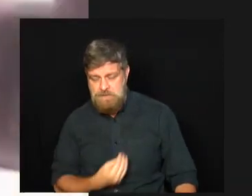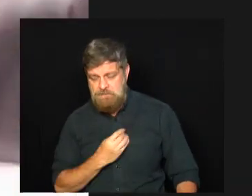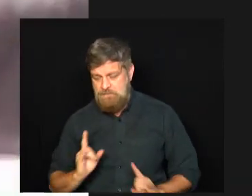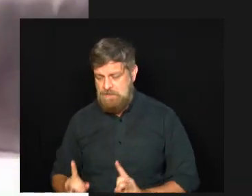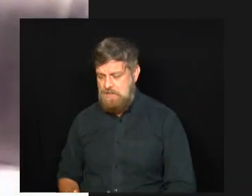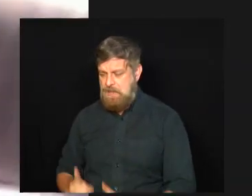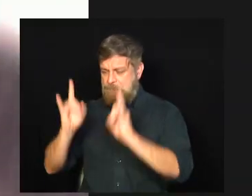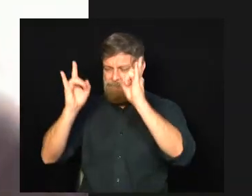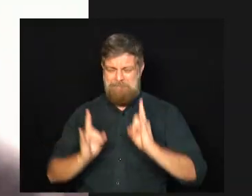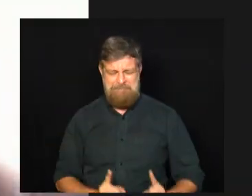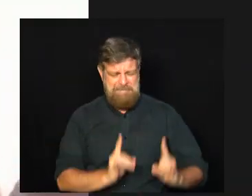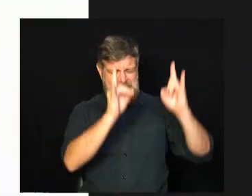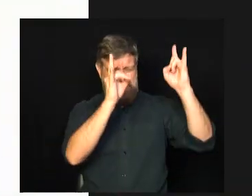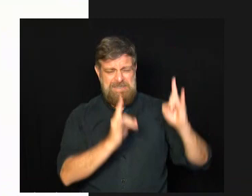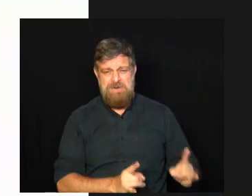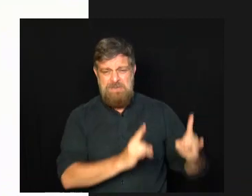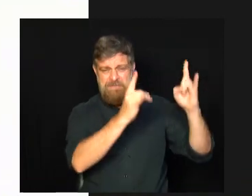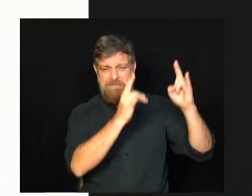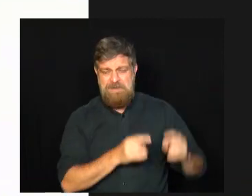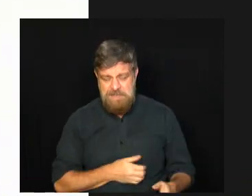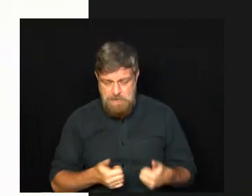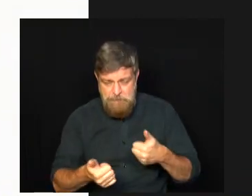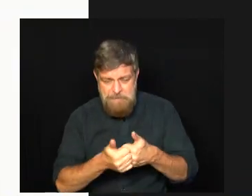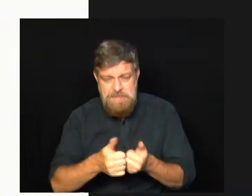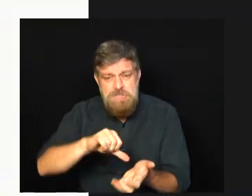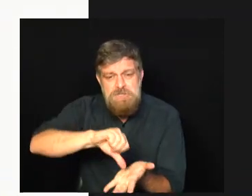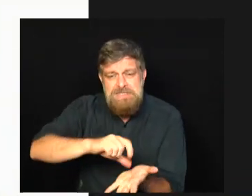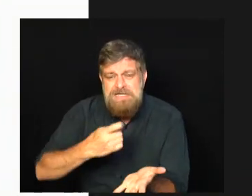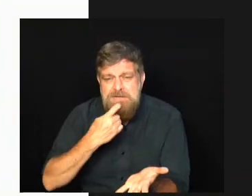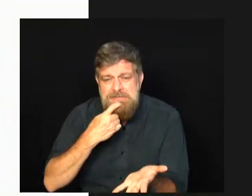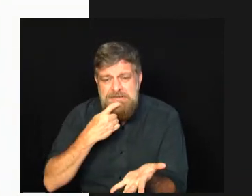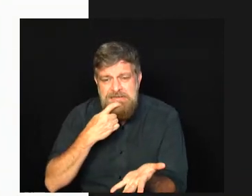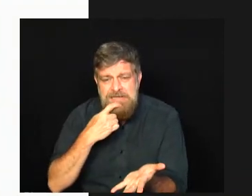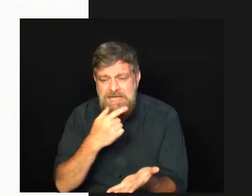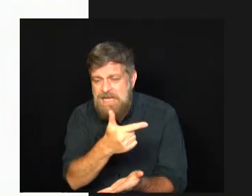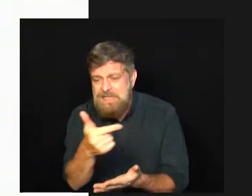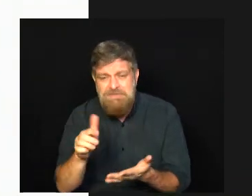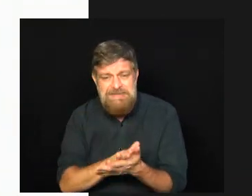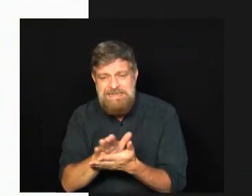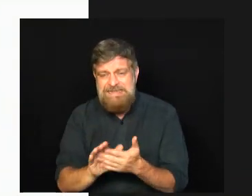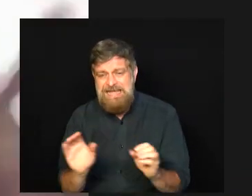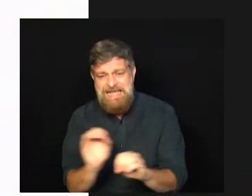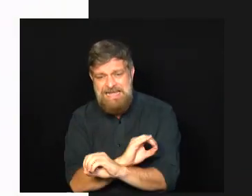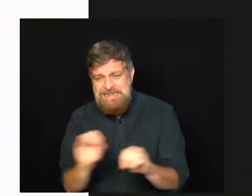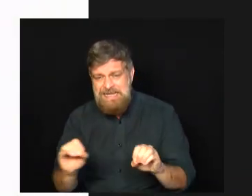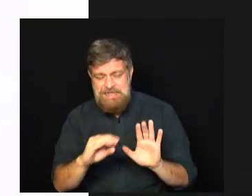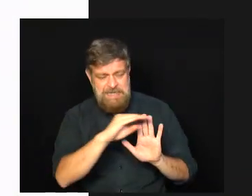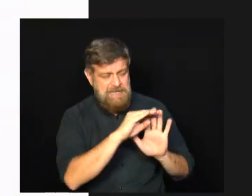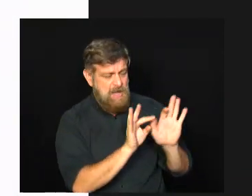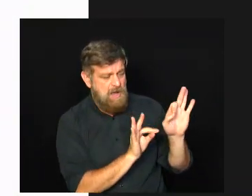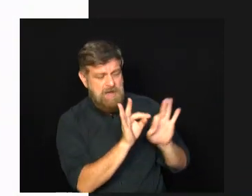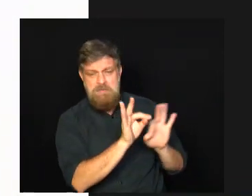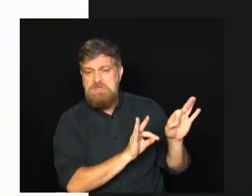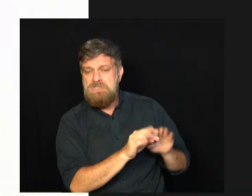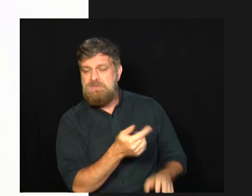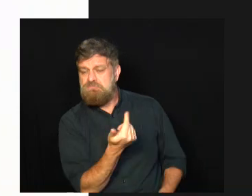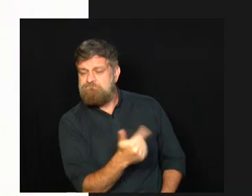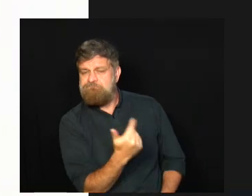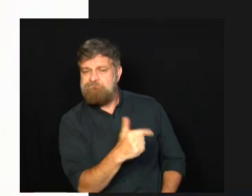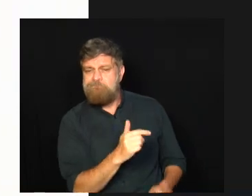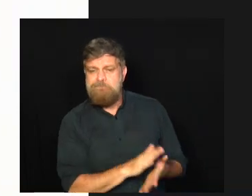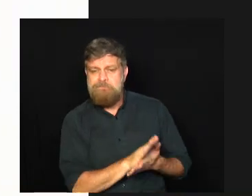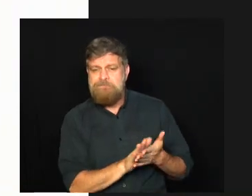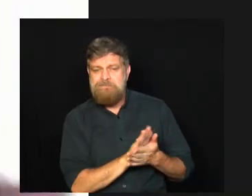de apartamento ao redor do centro de Campinas? Por que não há um projeto dessa natureza?